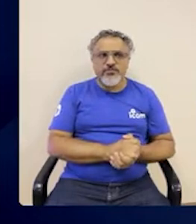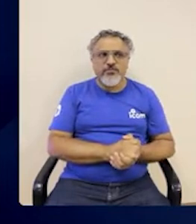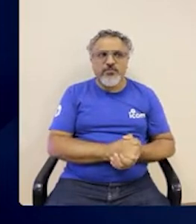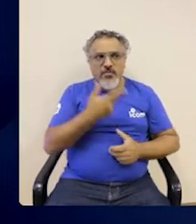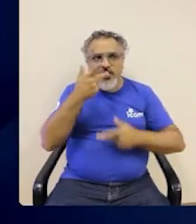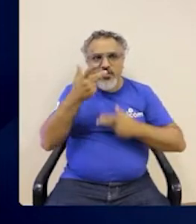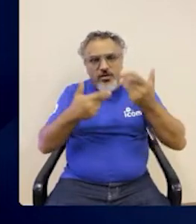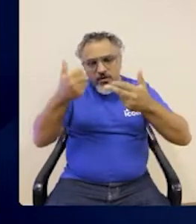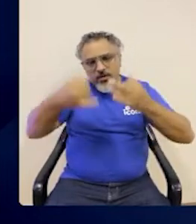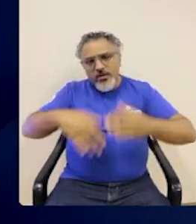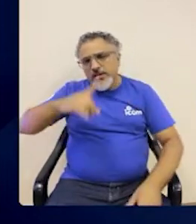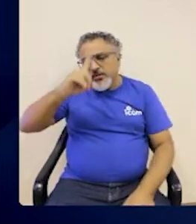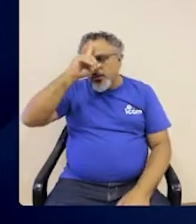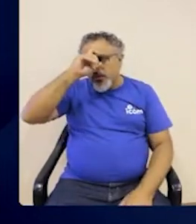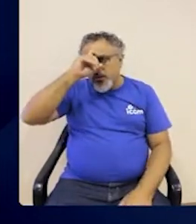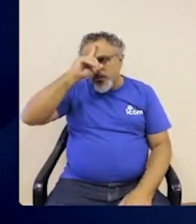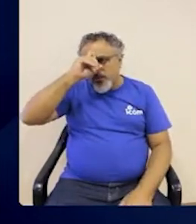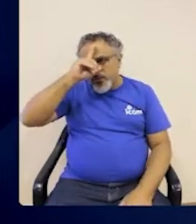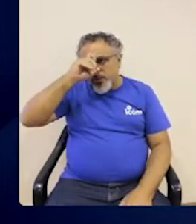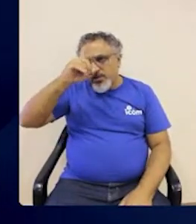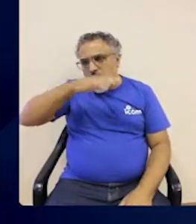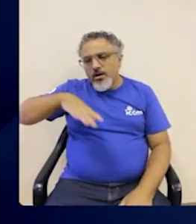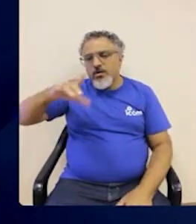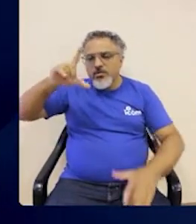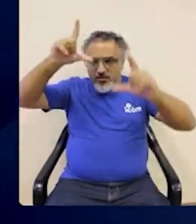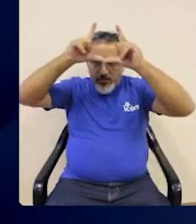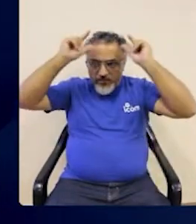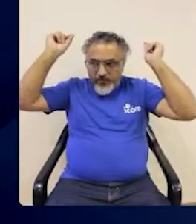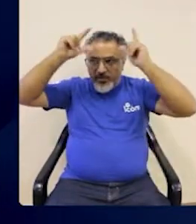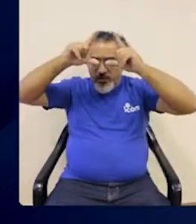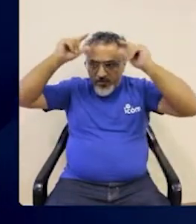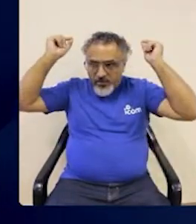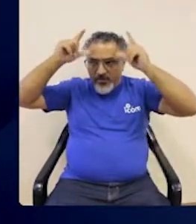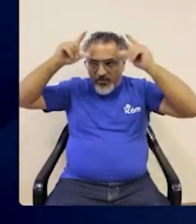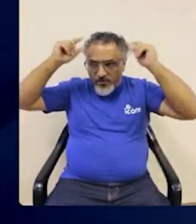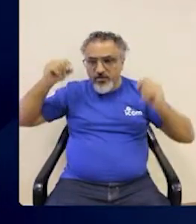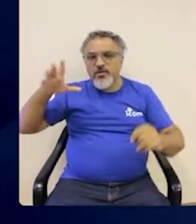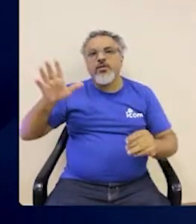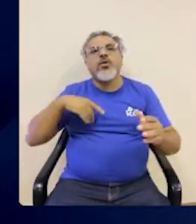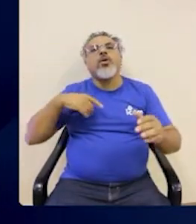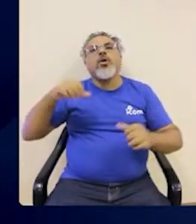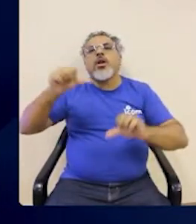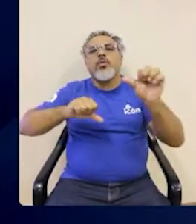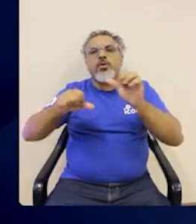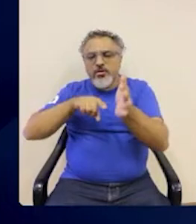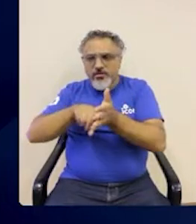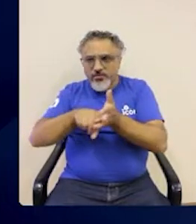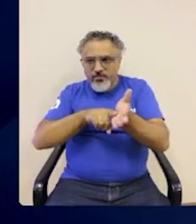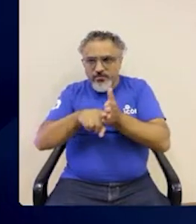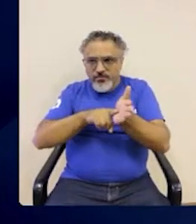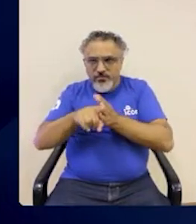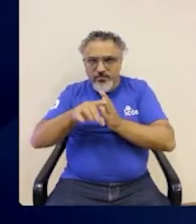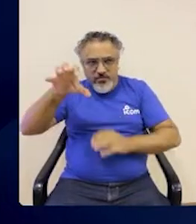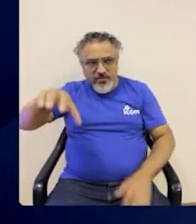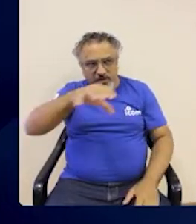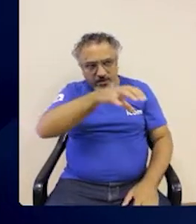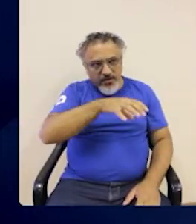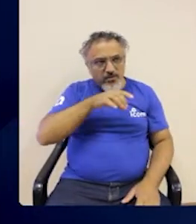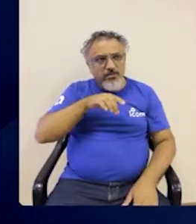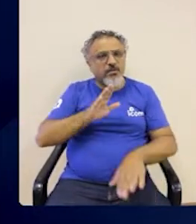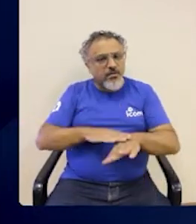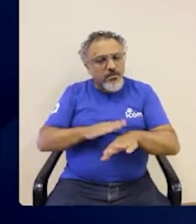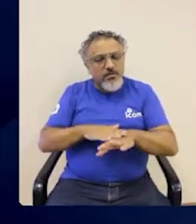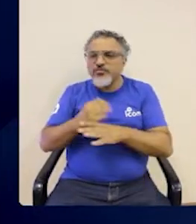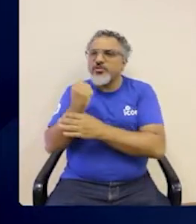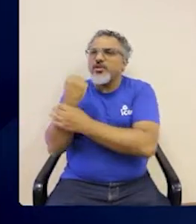de hospitais, e aí dentro das UTIs e enfermarias, a gente está falando dos ambulatórios especializados, seja um centro especializado em reabilitação,